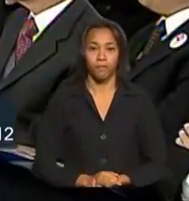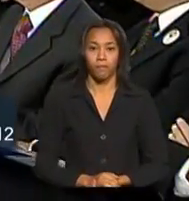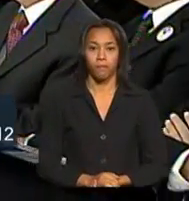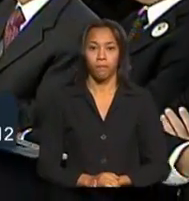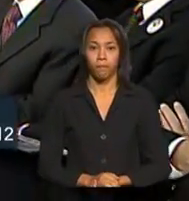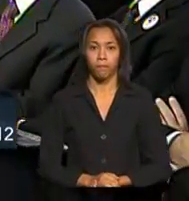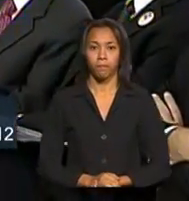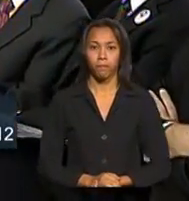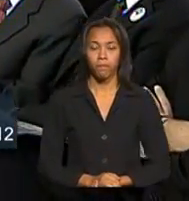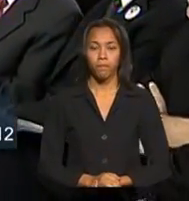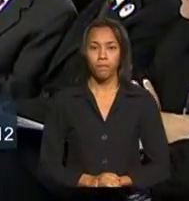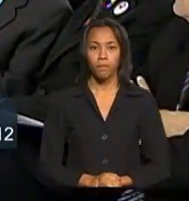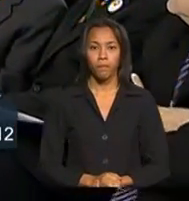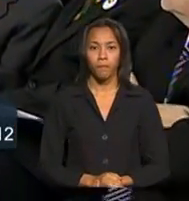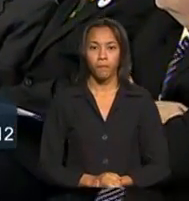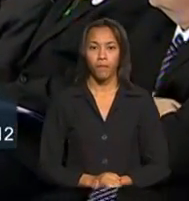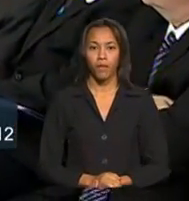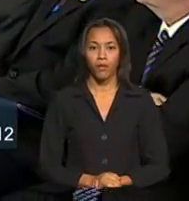evento.